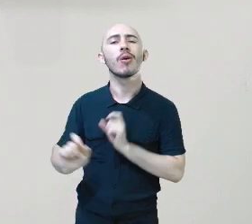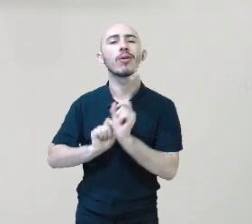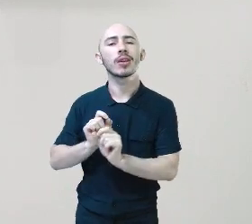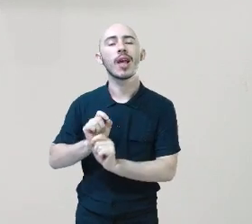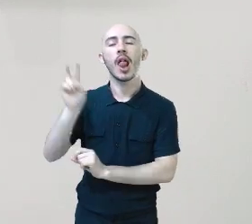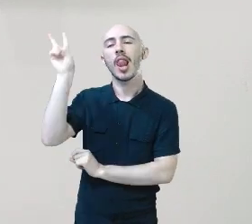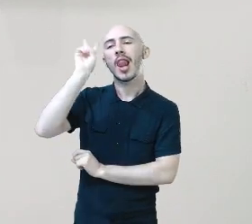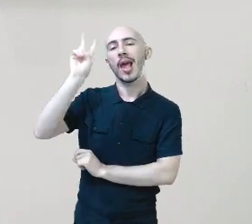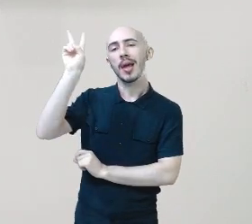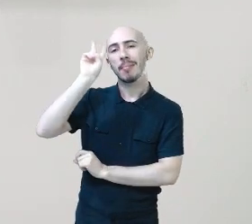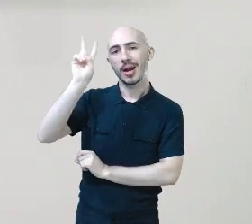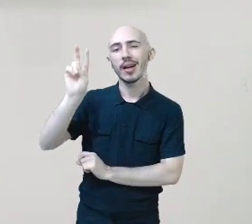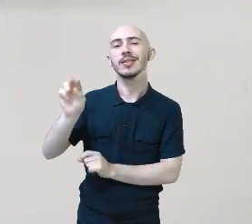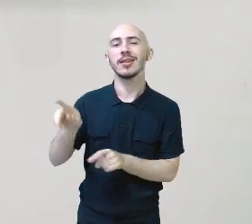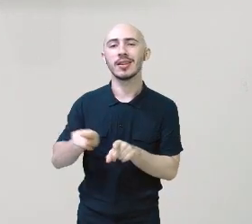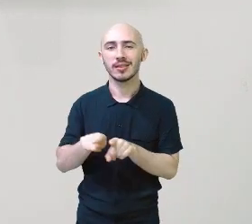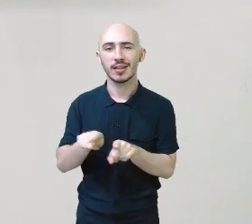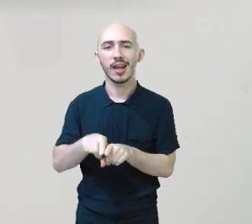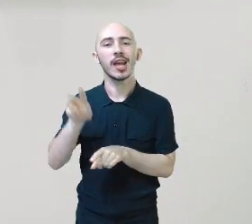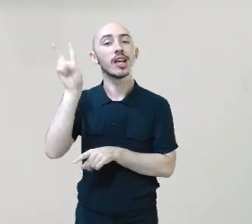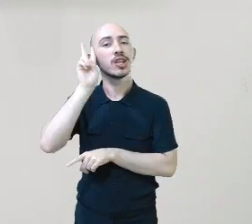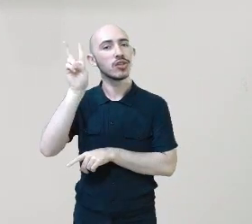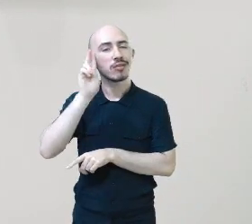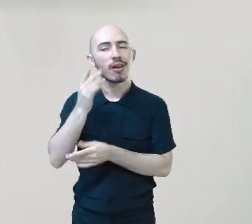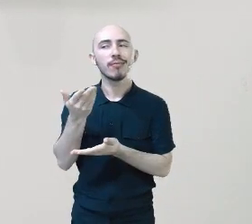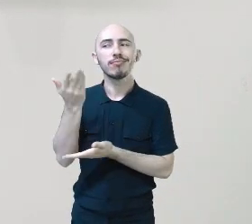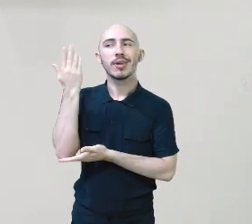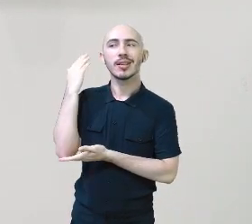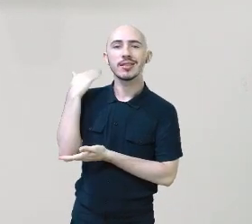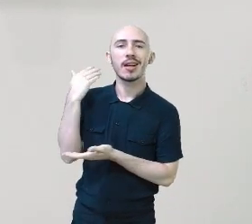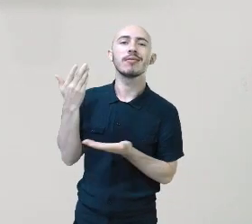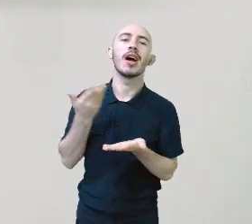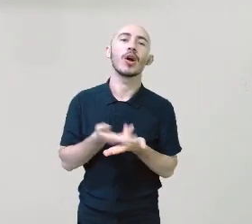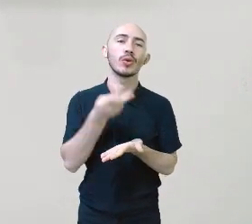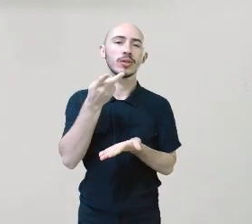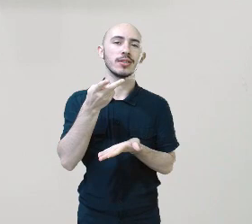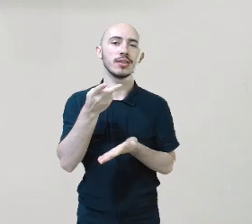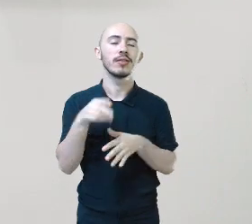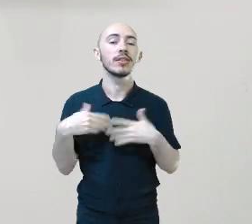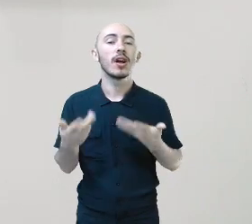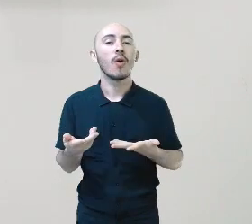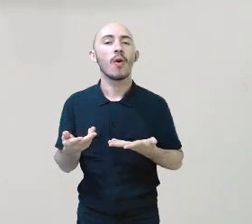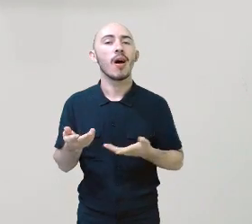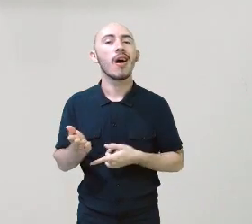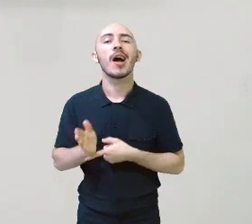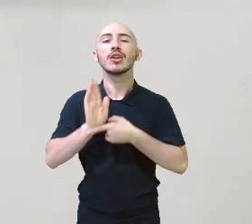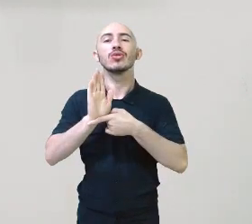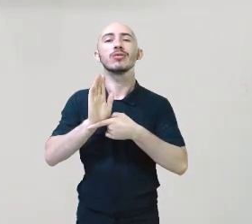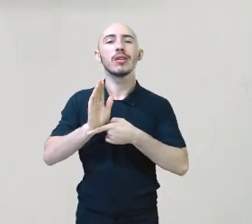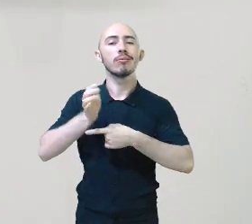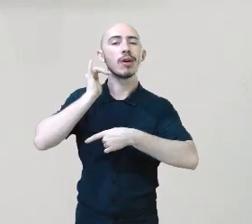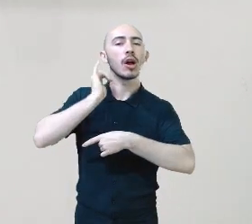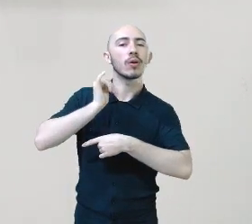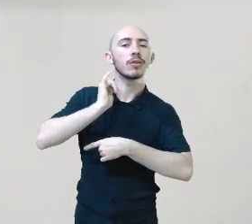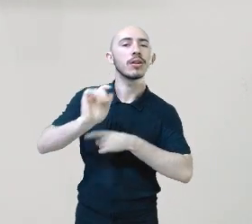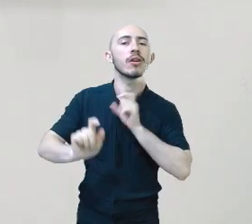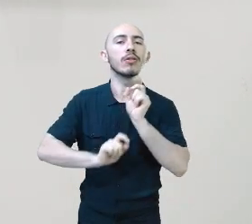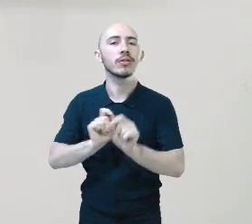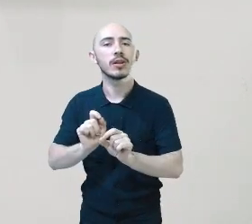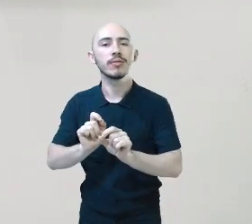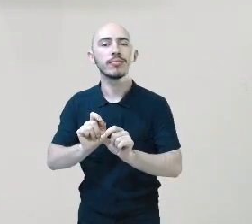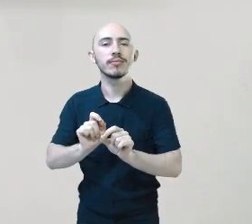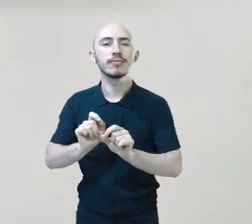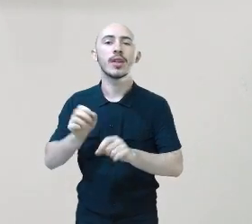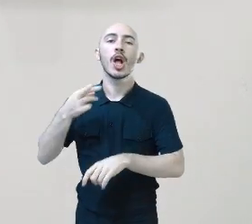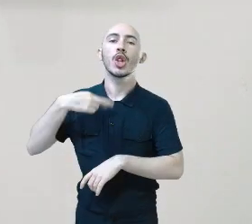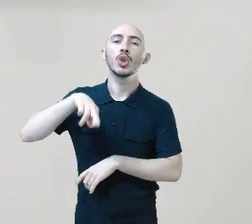Lembranças, memórias, histórias que aconteceram. Além disso, o que ajuda a contar essas histórias também são os